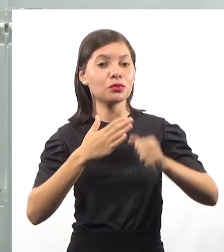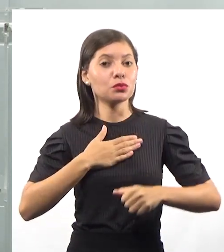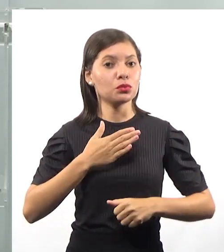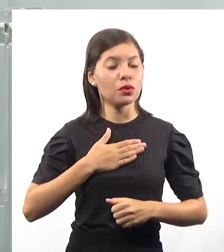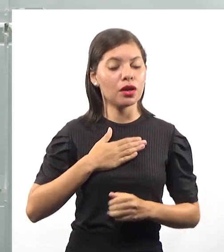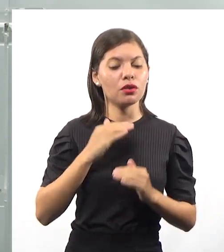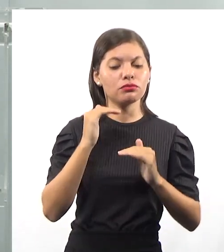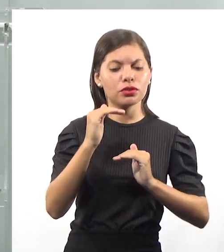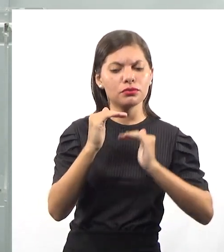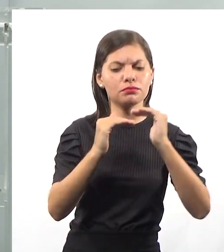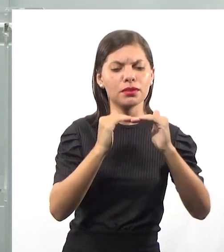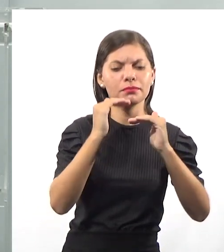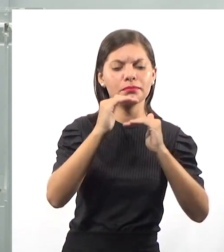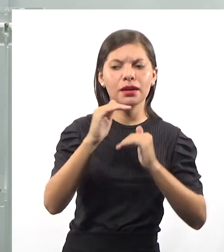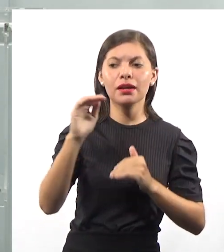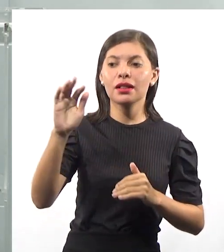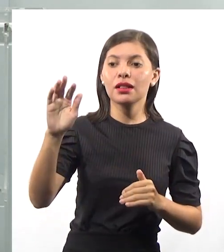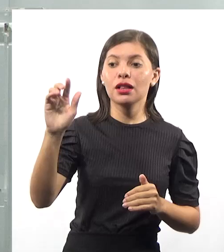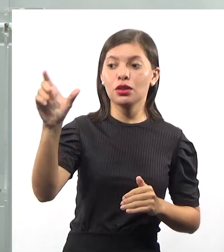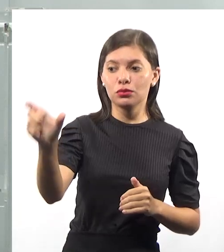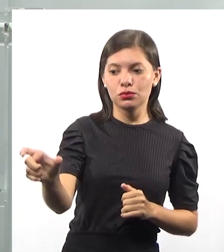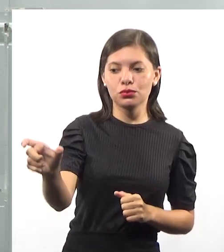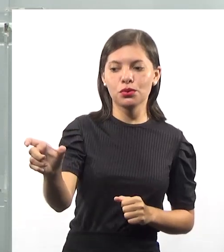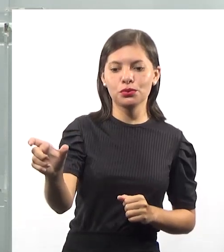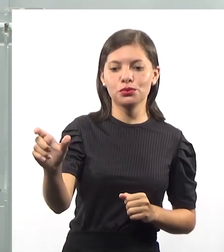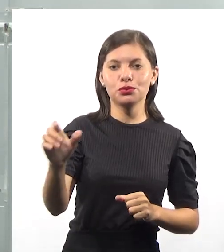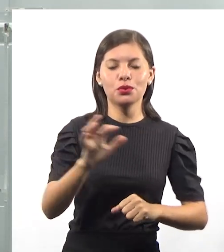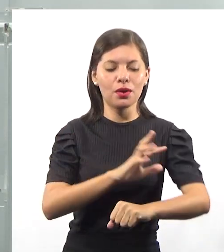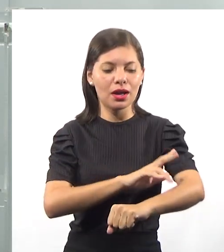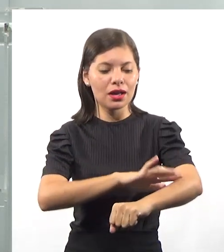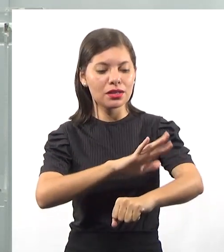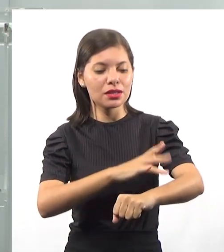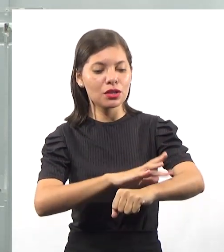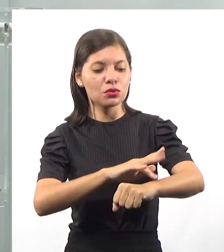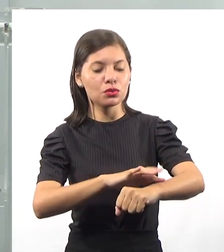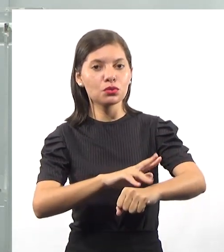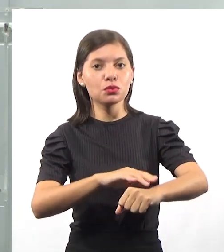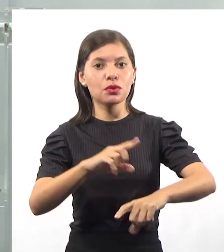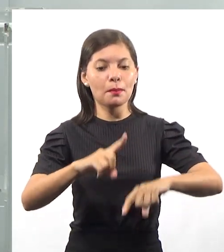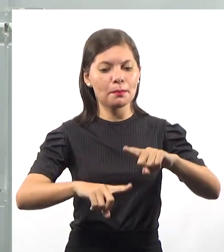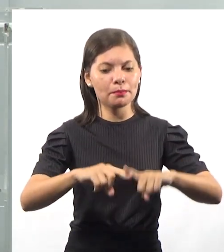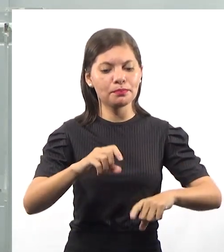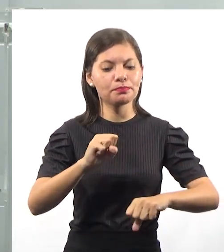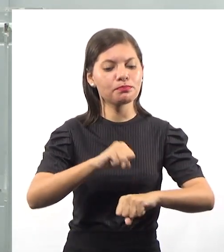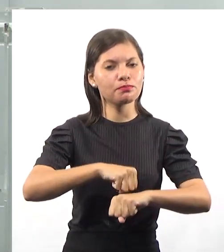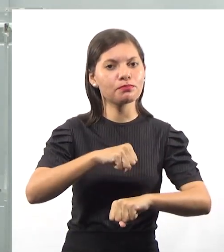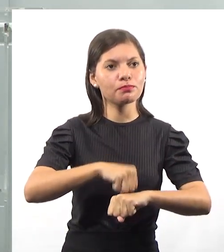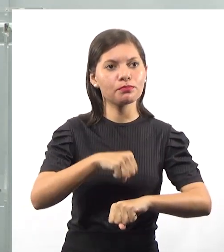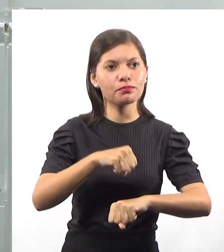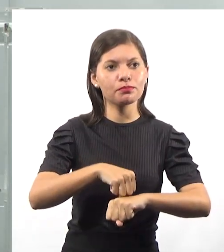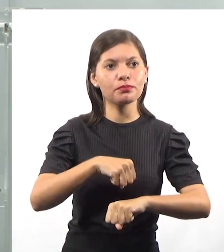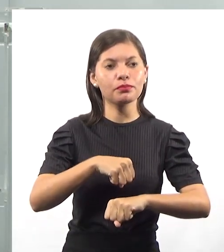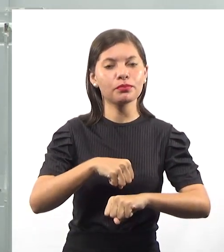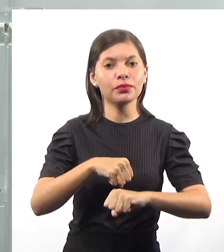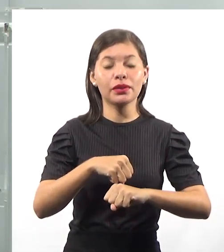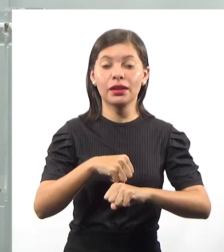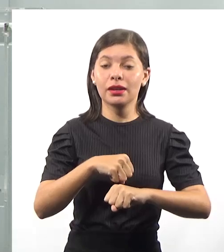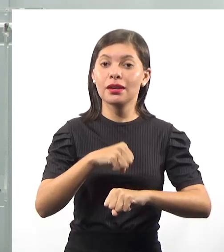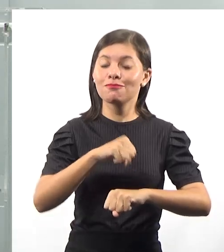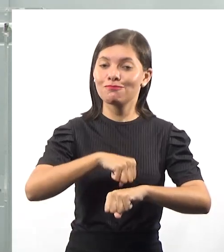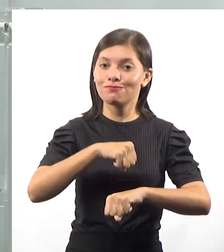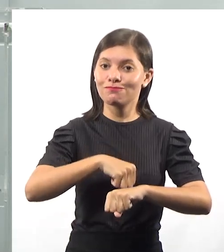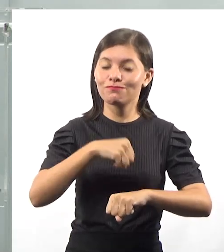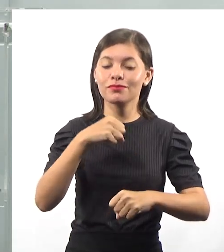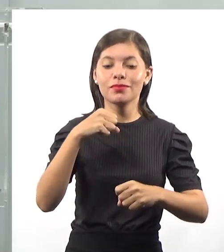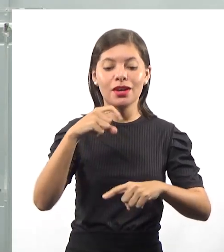desenvolvimento do eu, o desenvolvimento do outro, as texturas, como a gente falou, então, materiais concretos. Aqui o trabalho com material